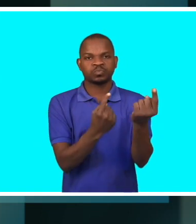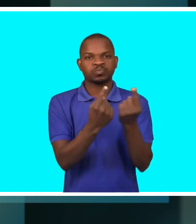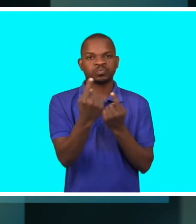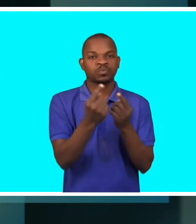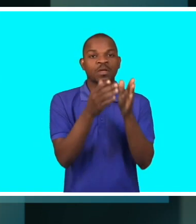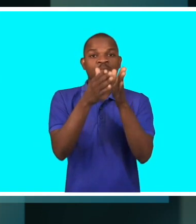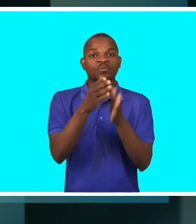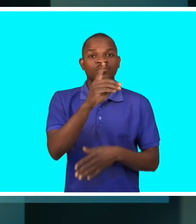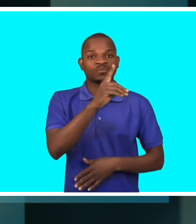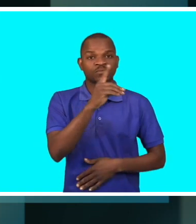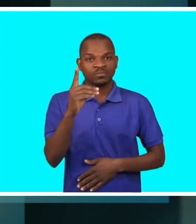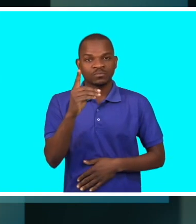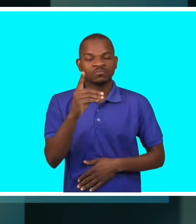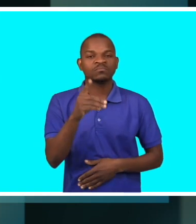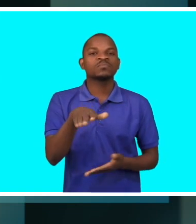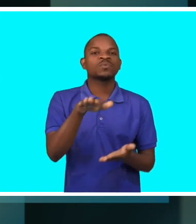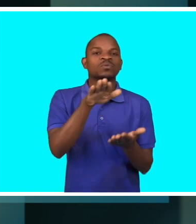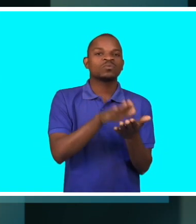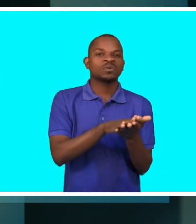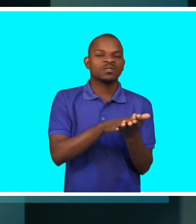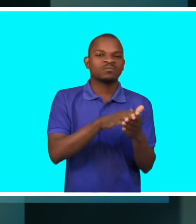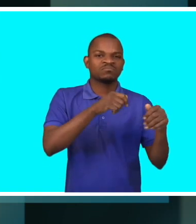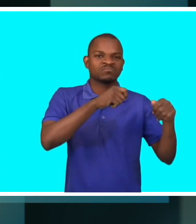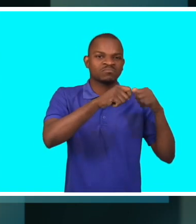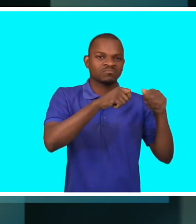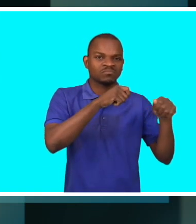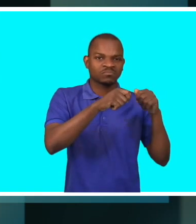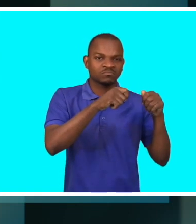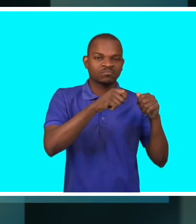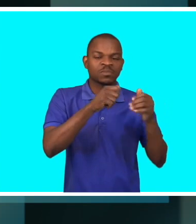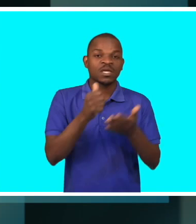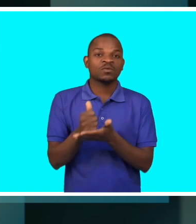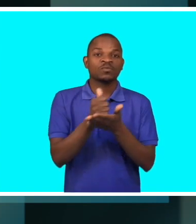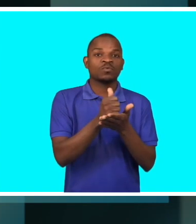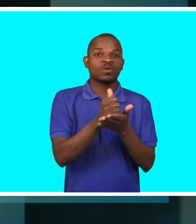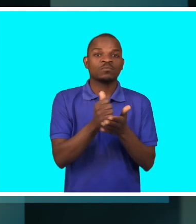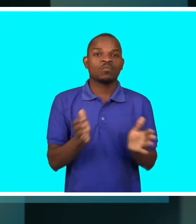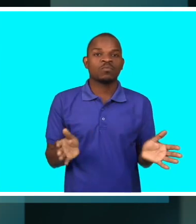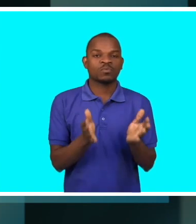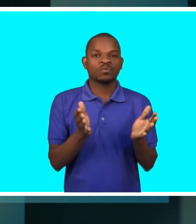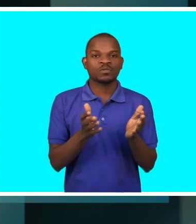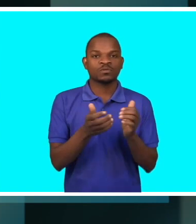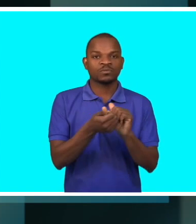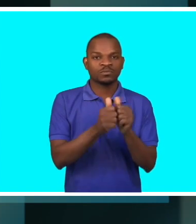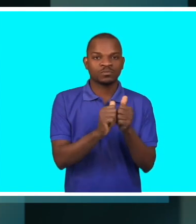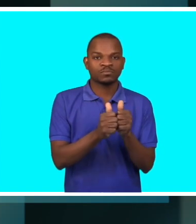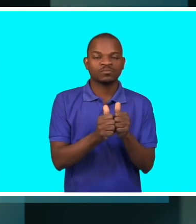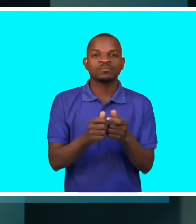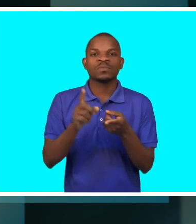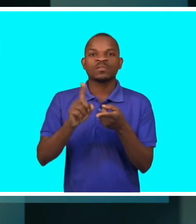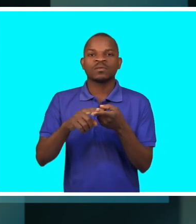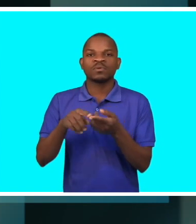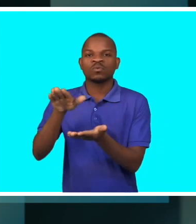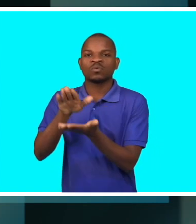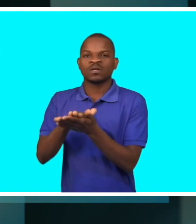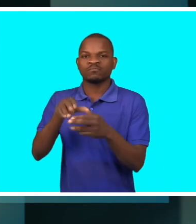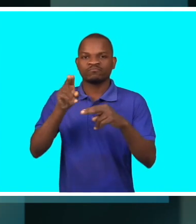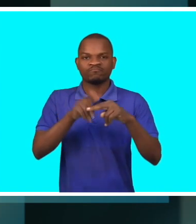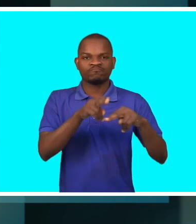pessoas com deficiência desde os locais da administração do Fundo de Promoção Desportiva, passando mesmo para os